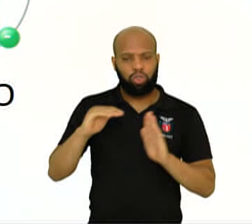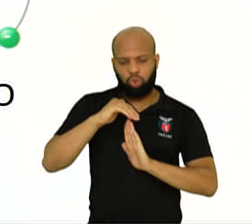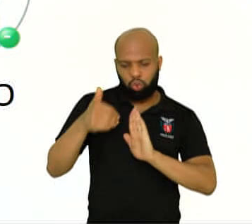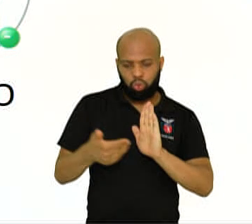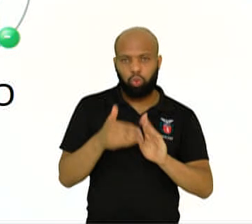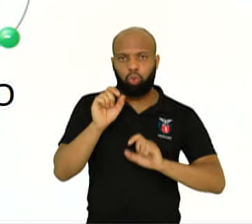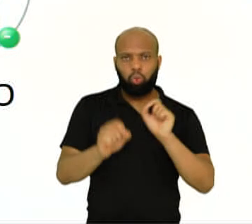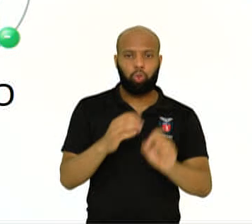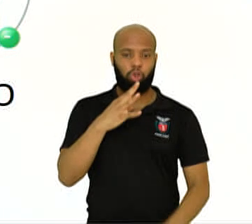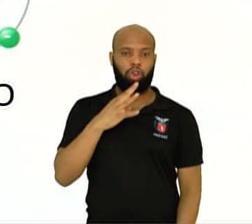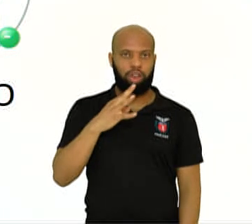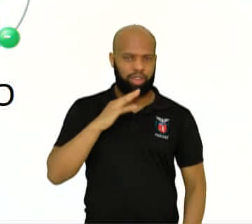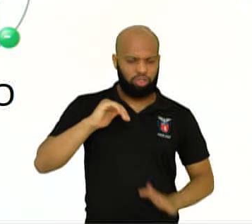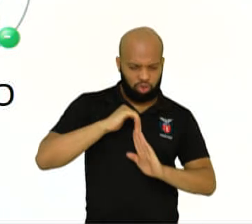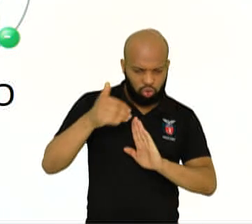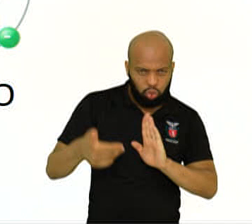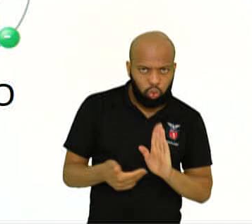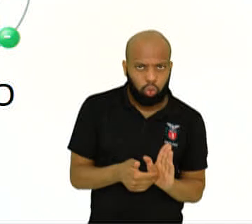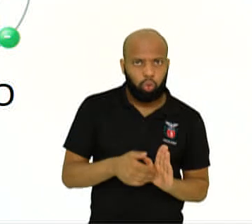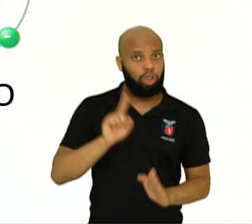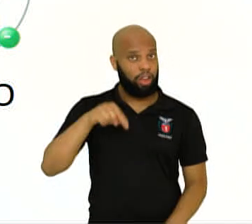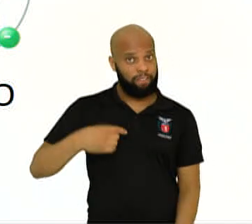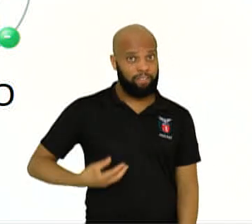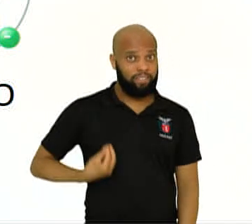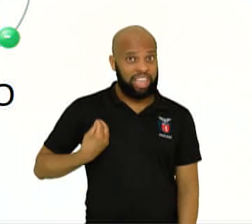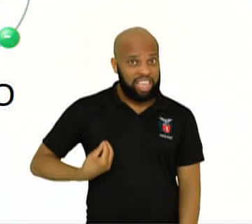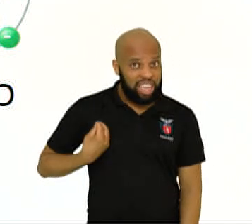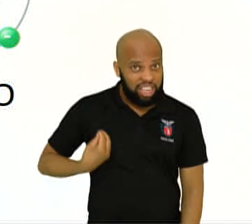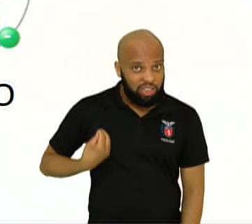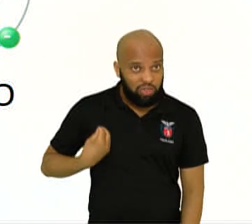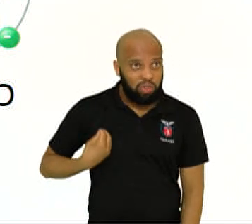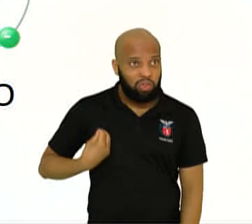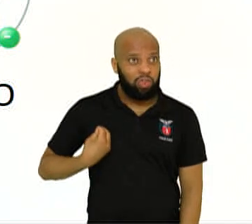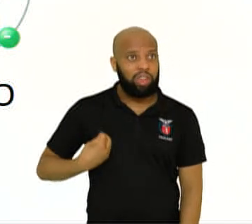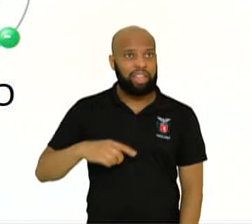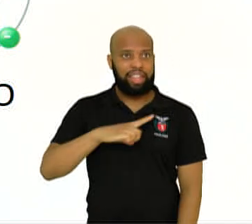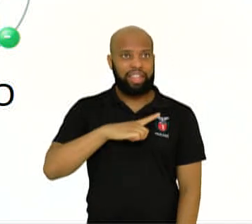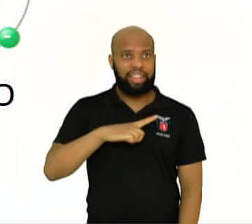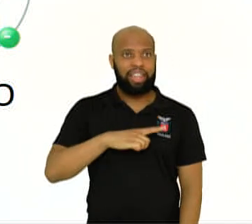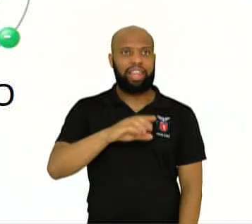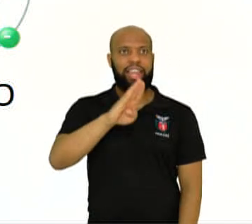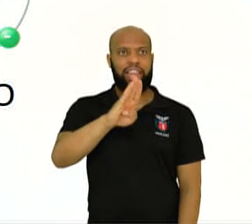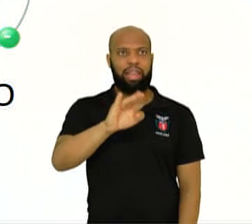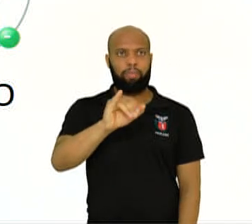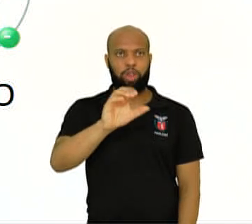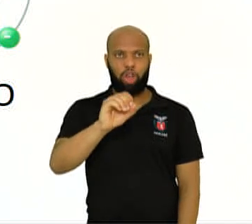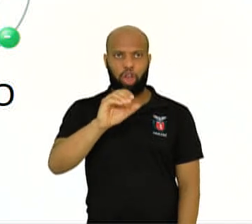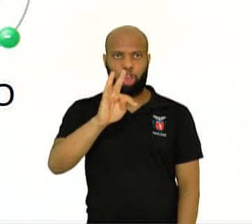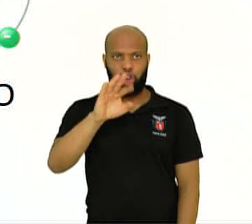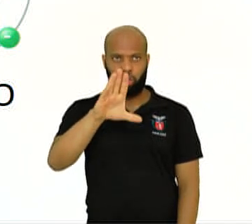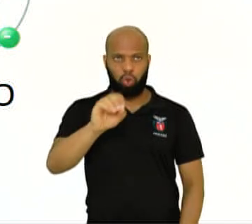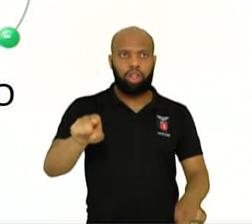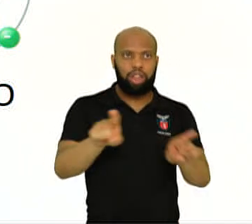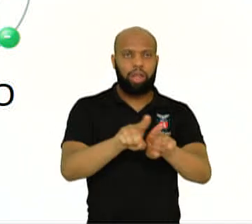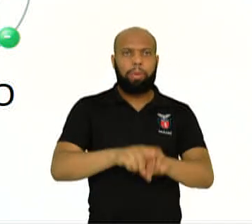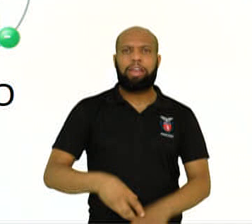Tudo o que conhecemos, seres vivos, lembra? Biótico e não